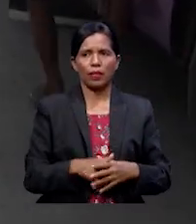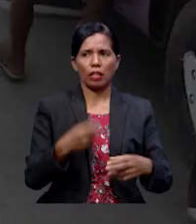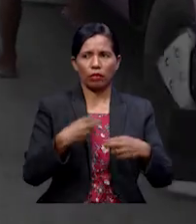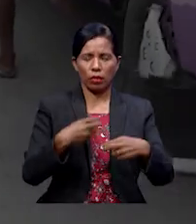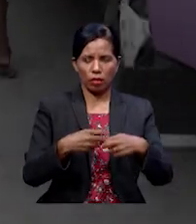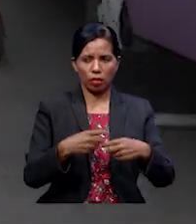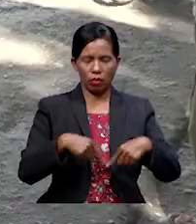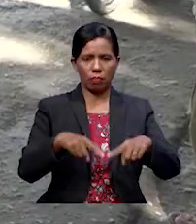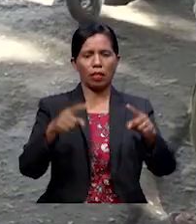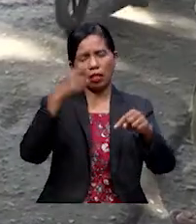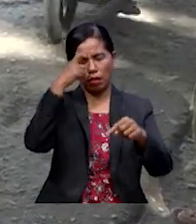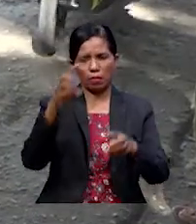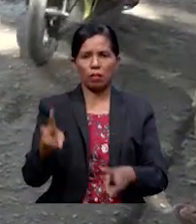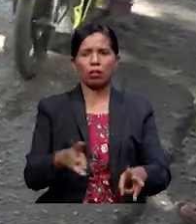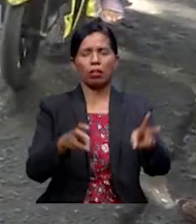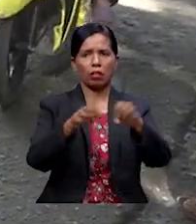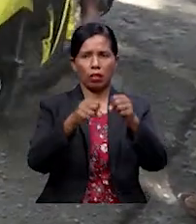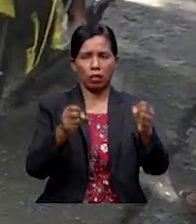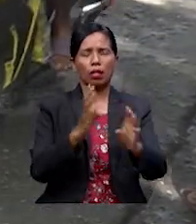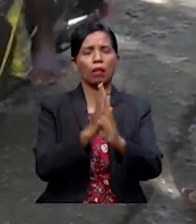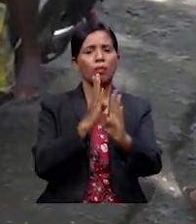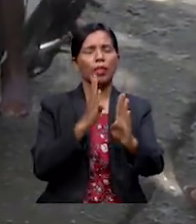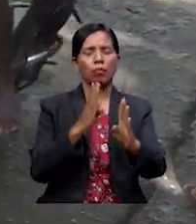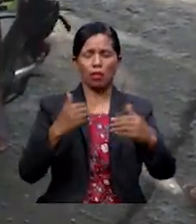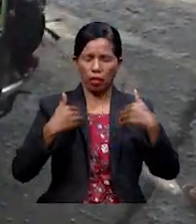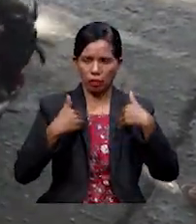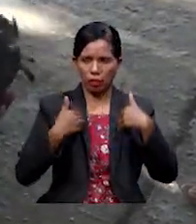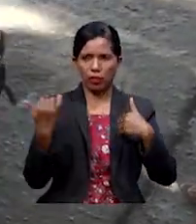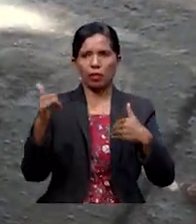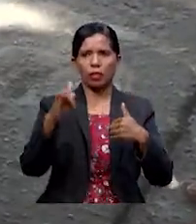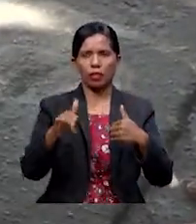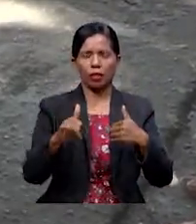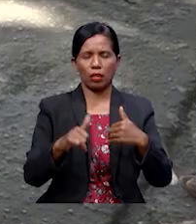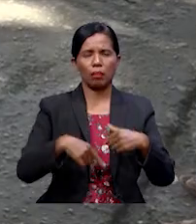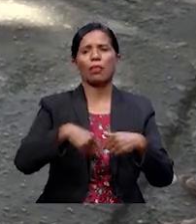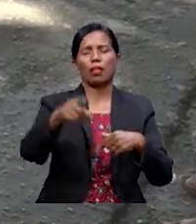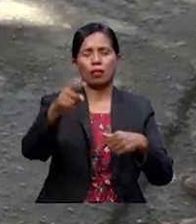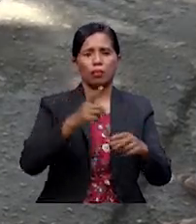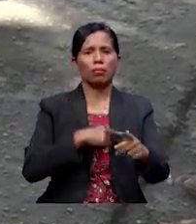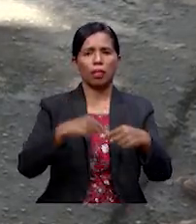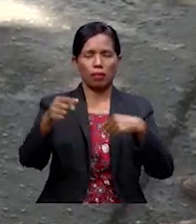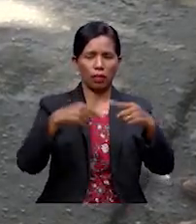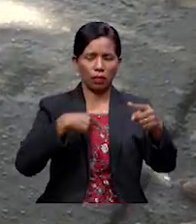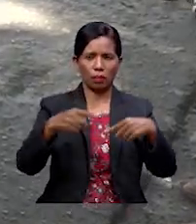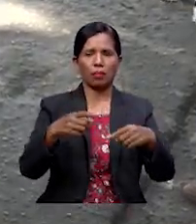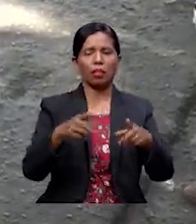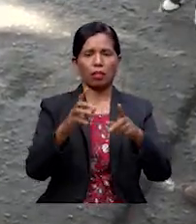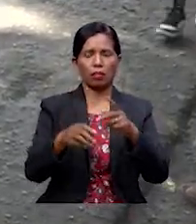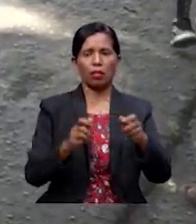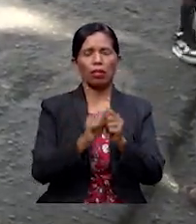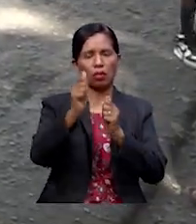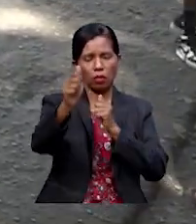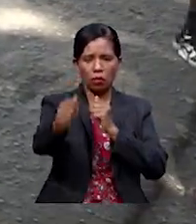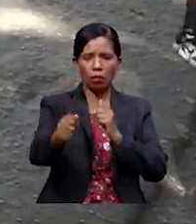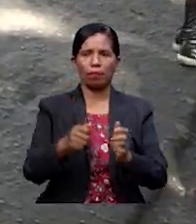satuba tamba estrada né bemo iha mas be sira tu halai ba mai nem nia como nia distância mos dog